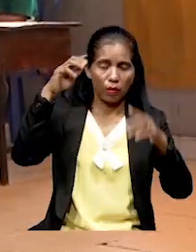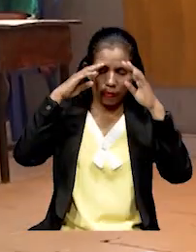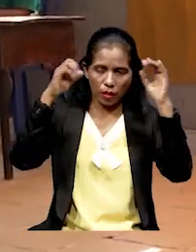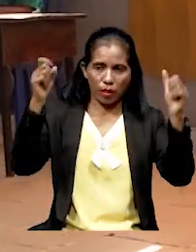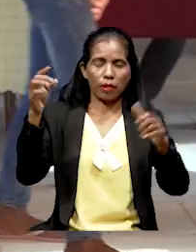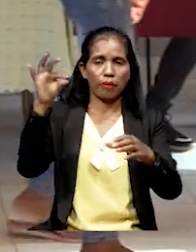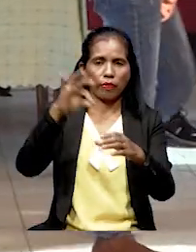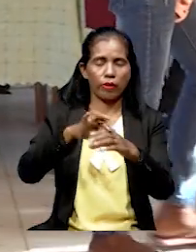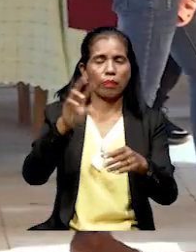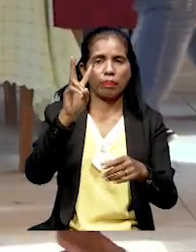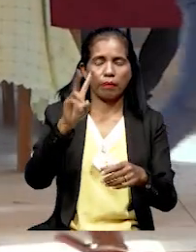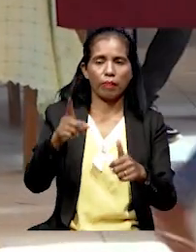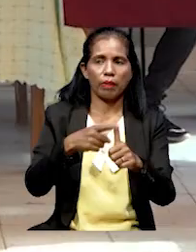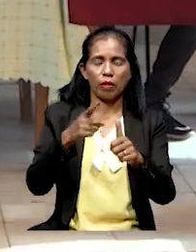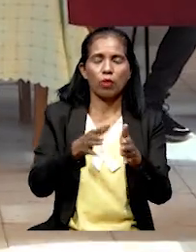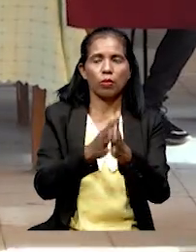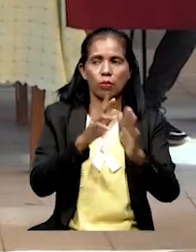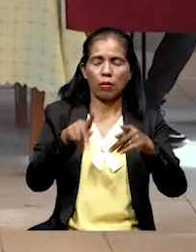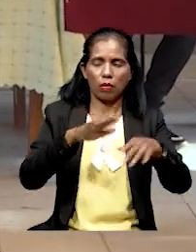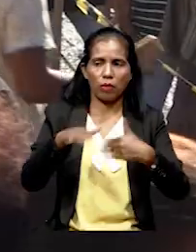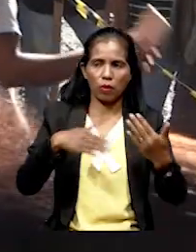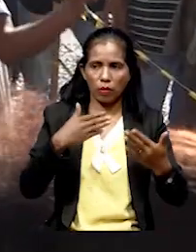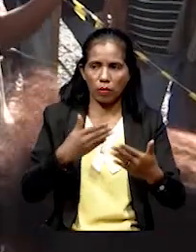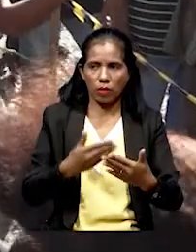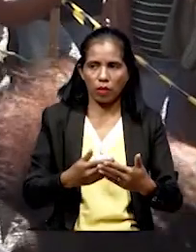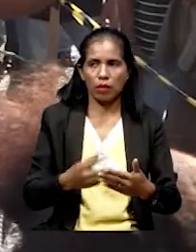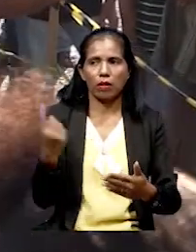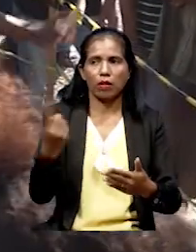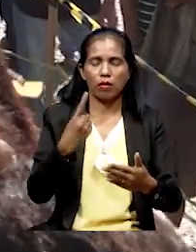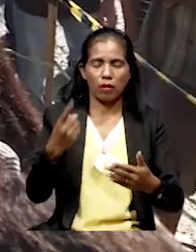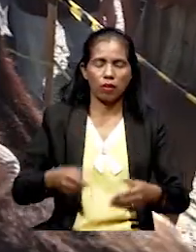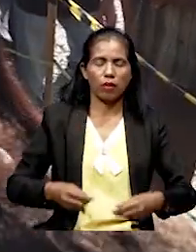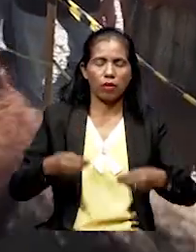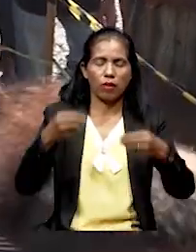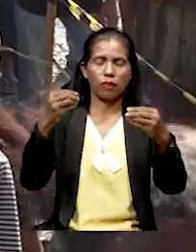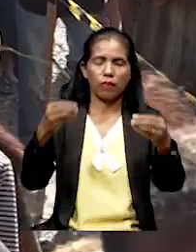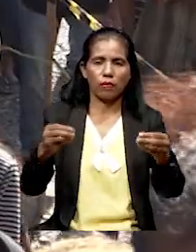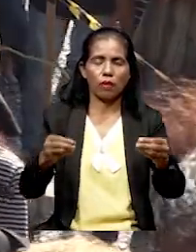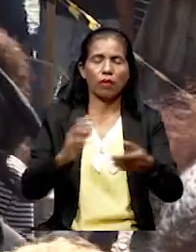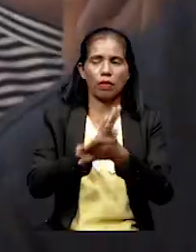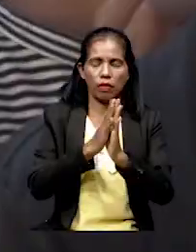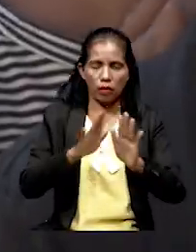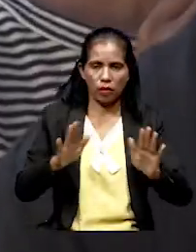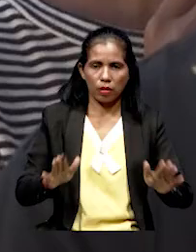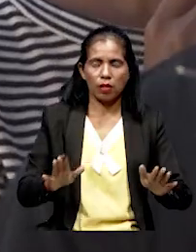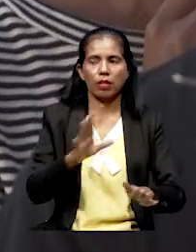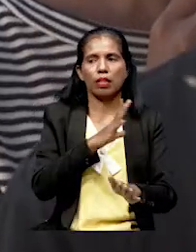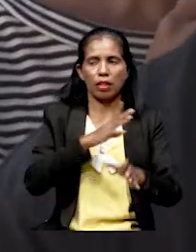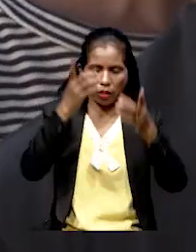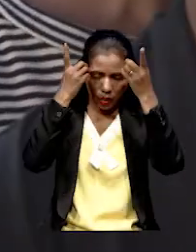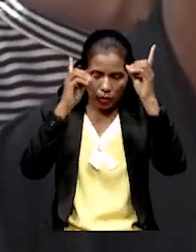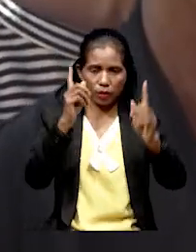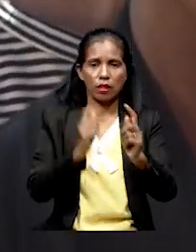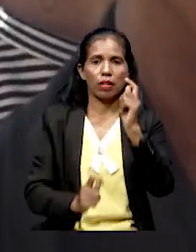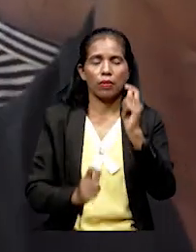volta, o suba cidadão roto e território nacional, a tu mantém cria estabilidade e railaran, o de reem decisão tribunal